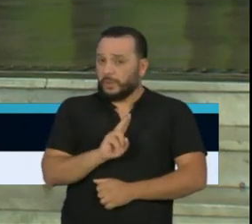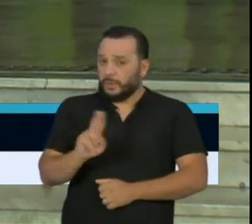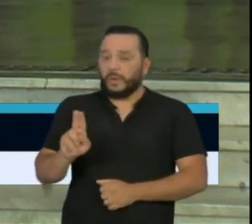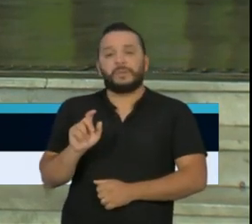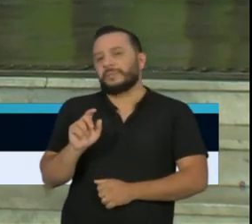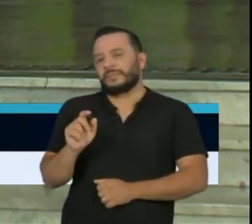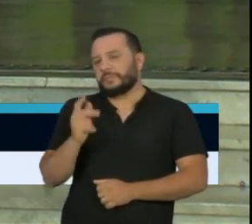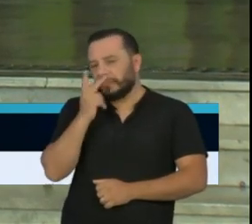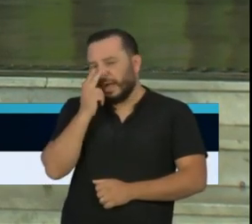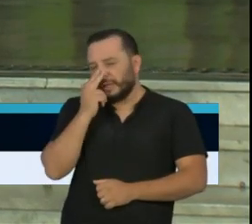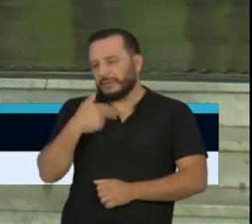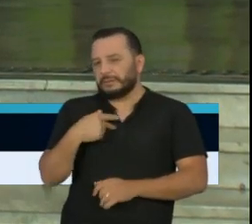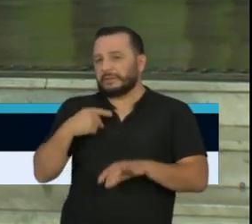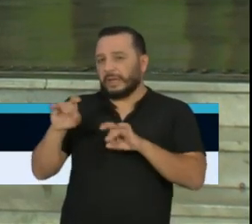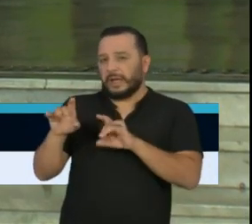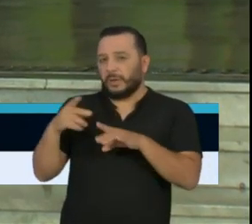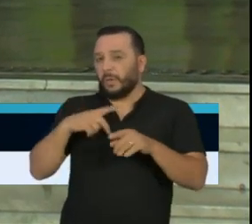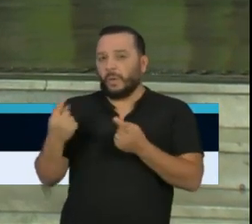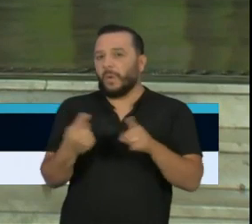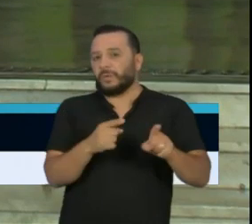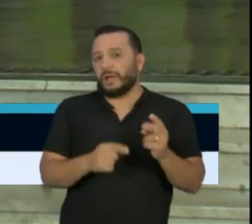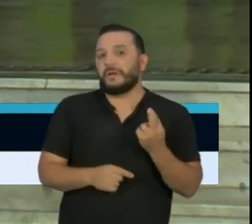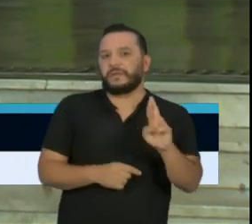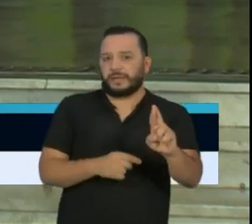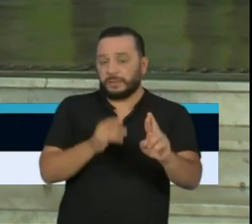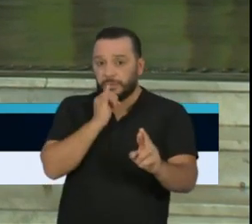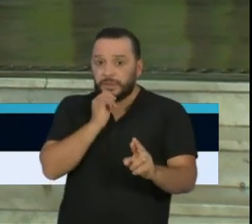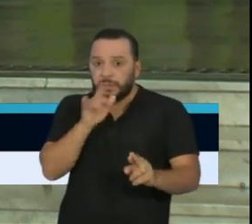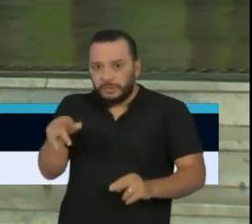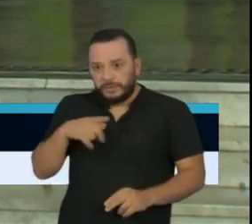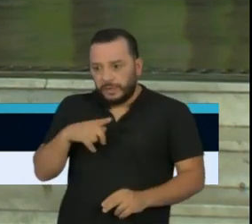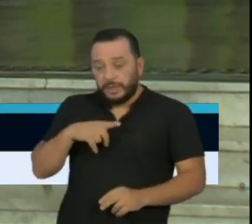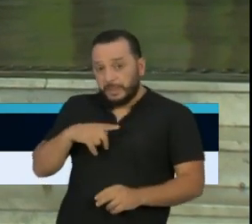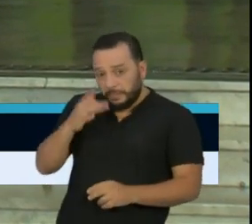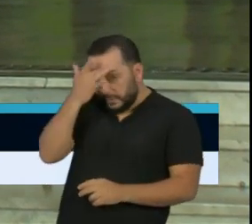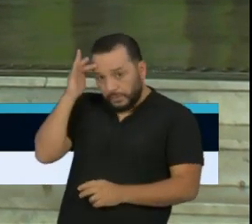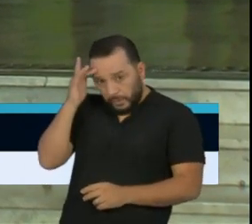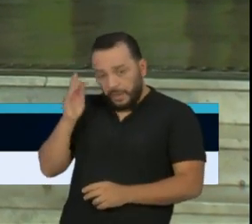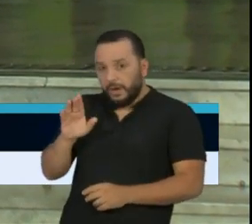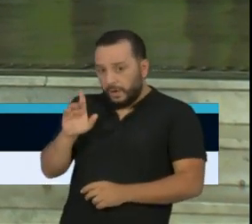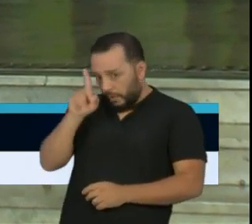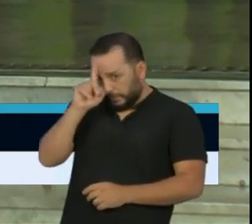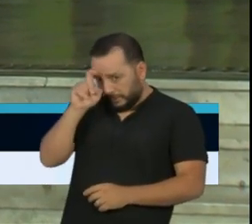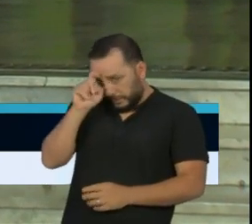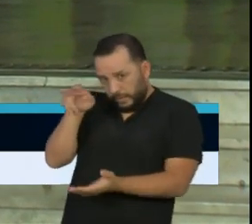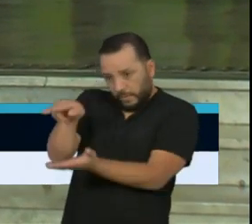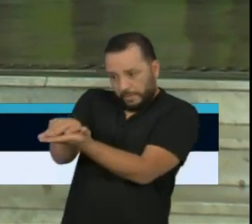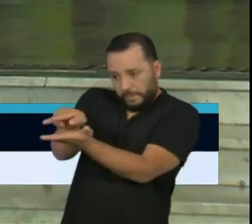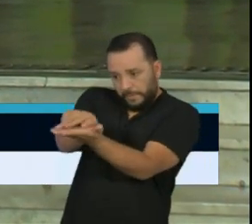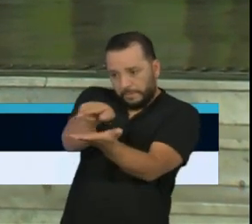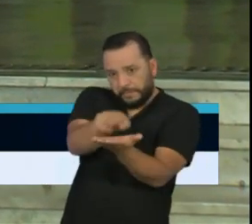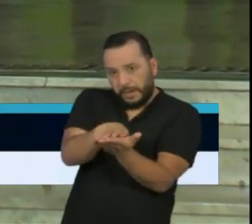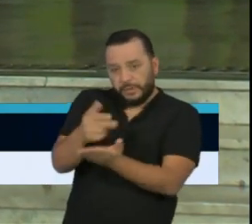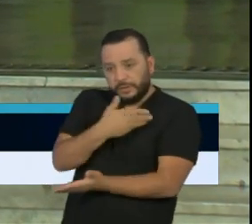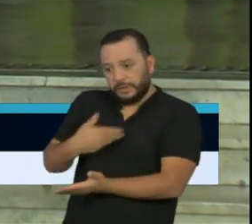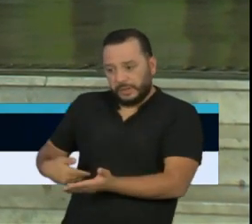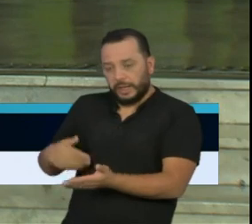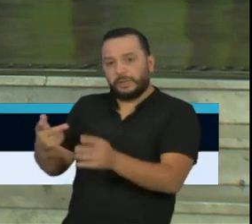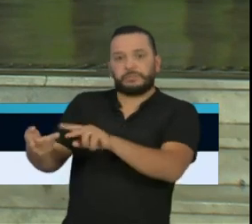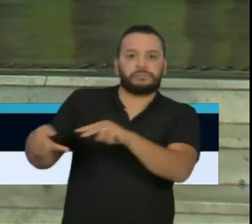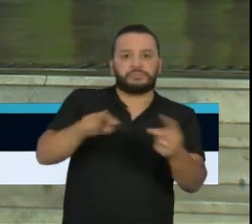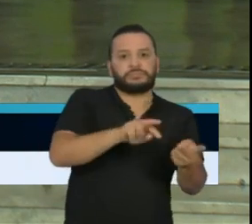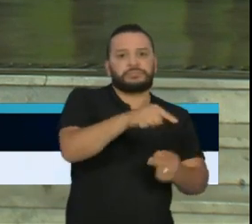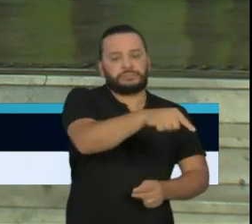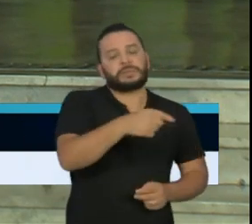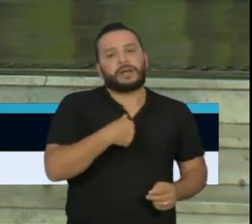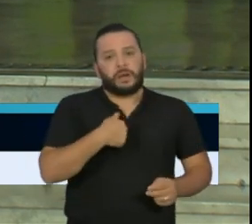que é o de contra-referência, que foi justamente transferir pacientes de hospitais estaduais para a rede filantrópica. O Estado comprou vagas, pagou